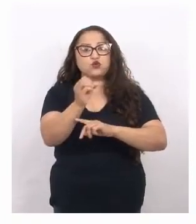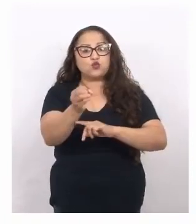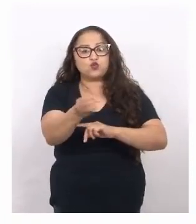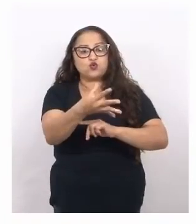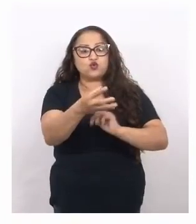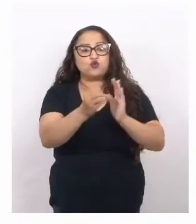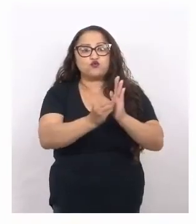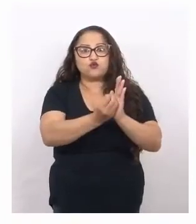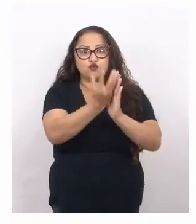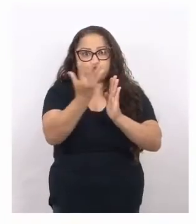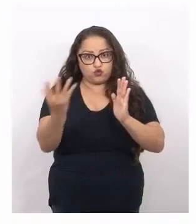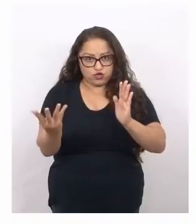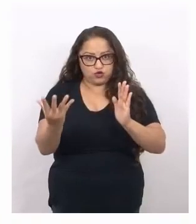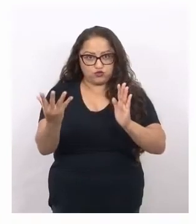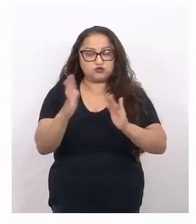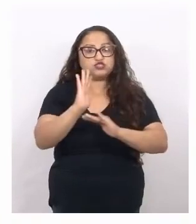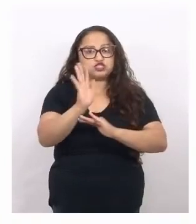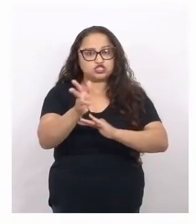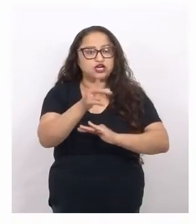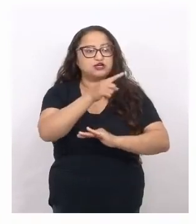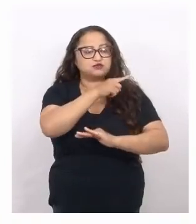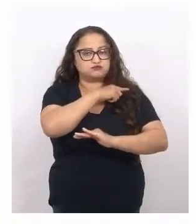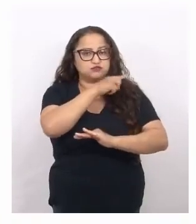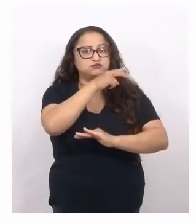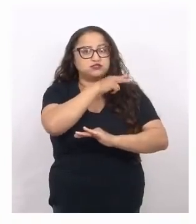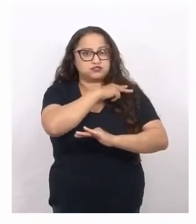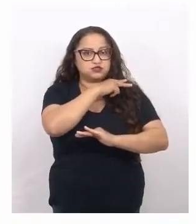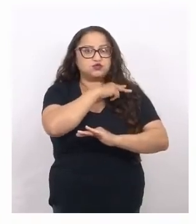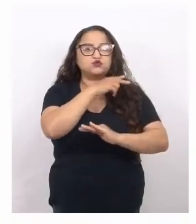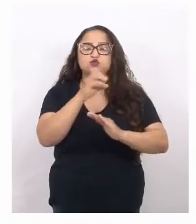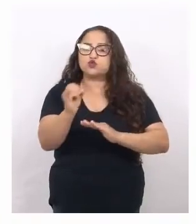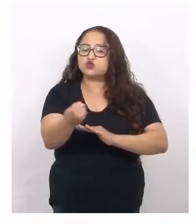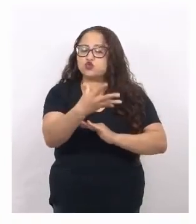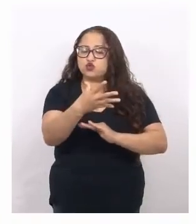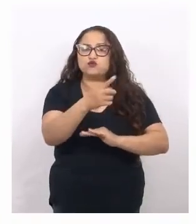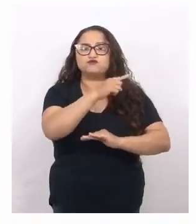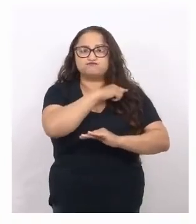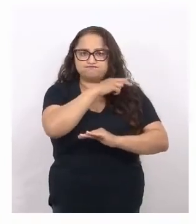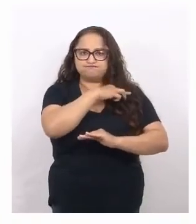currículo, já no novo ensino médio. Isso quer dizer que tudo que é